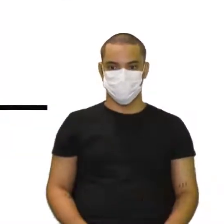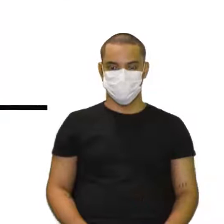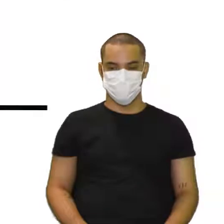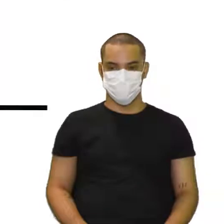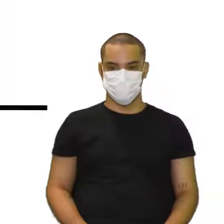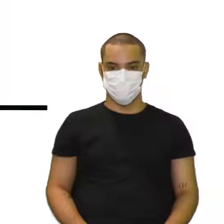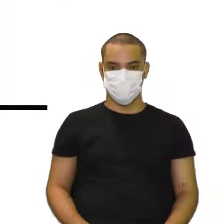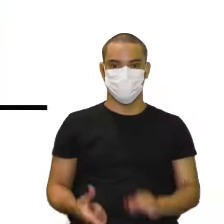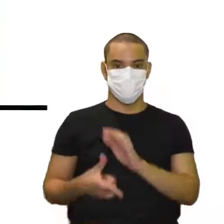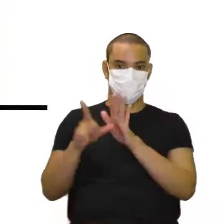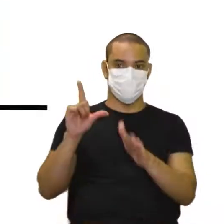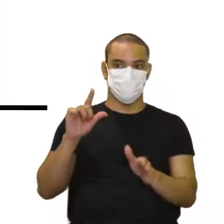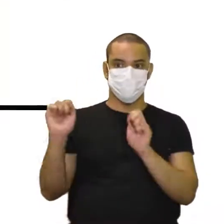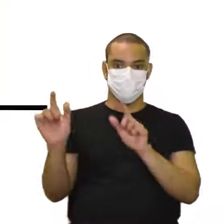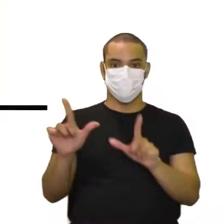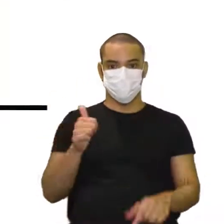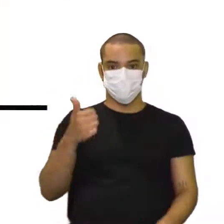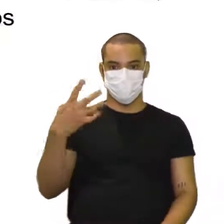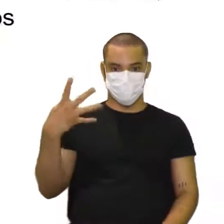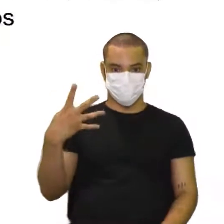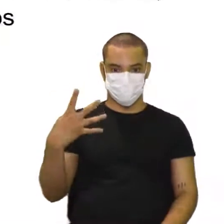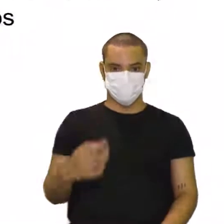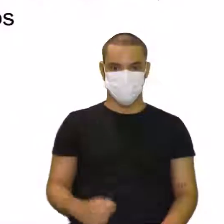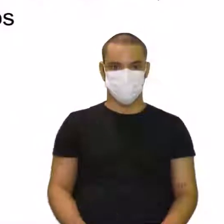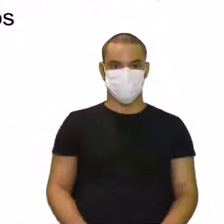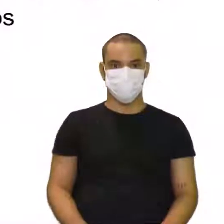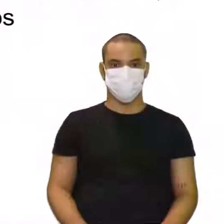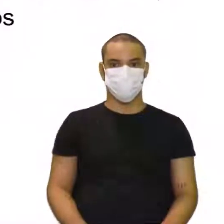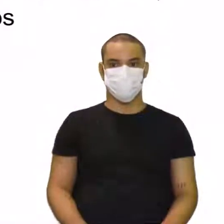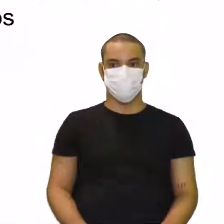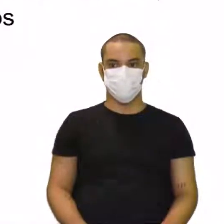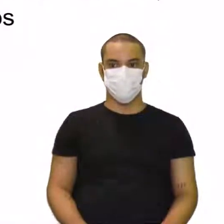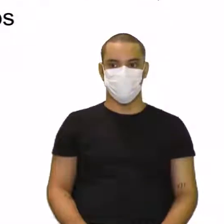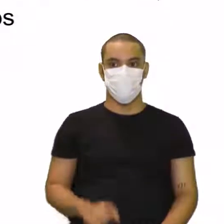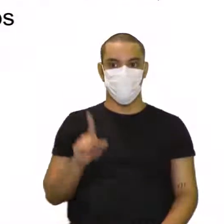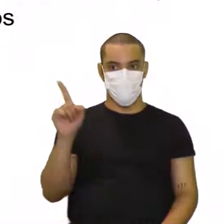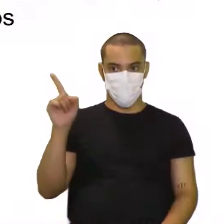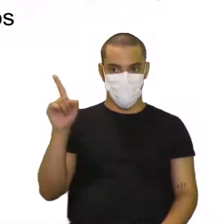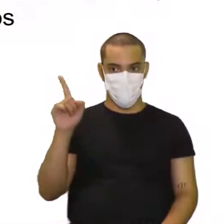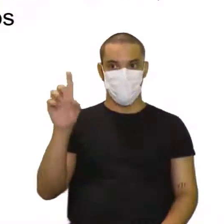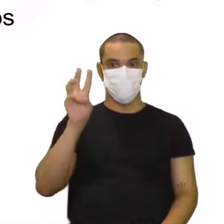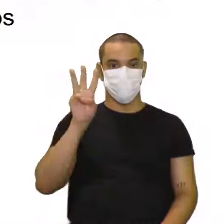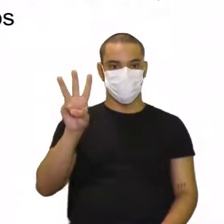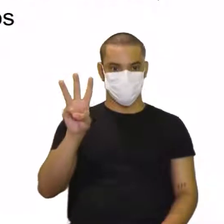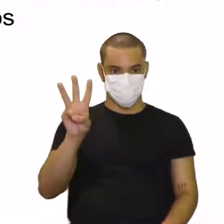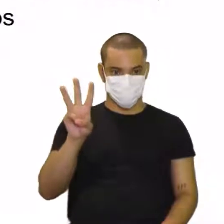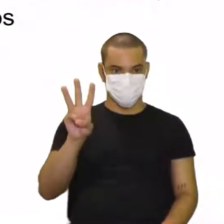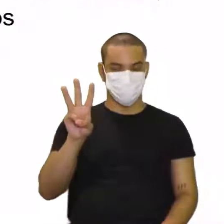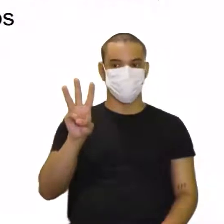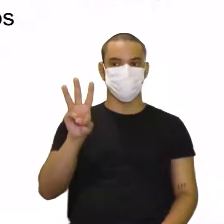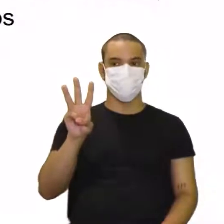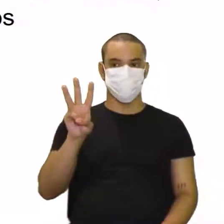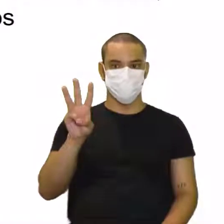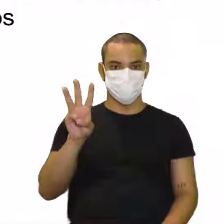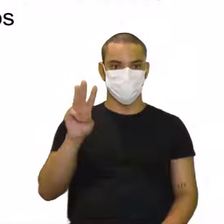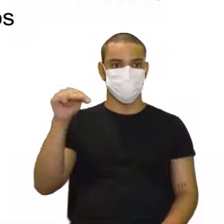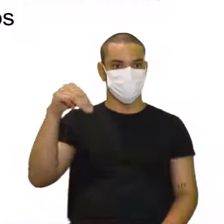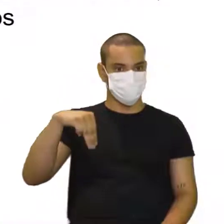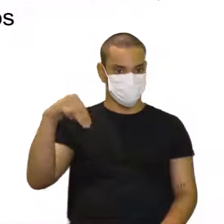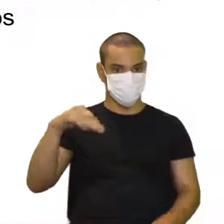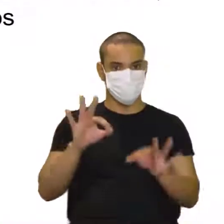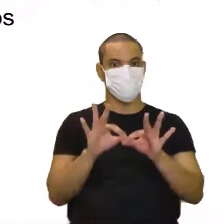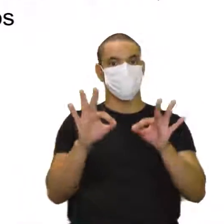voltar para o slide 14. Pronto, 14 aqui. Tá aí, ó. 3 metros